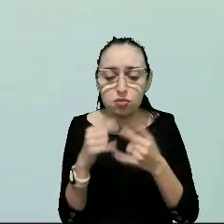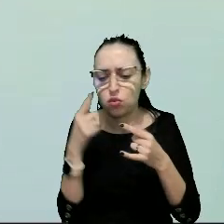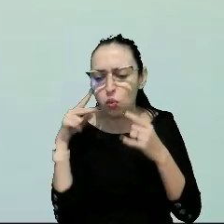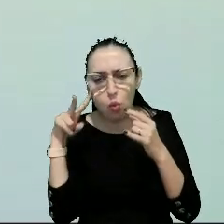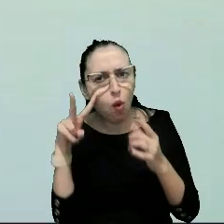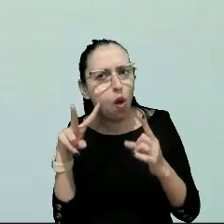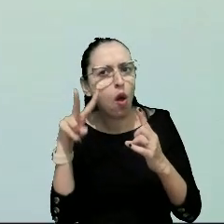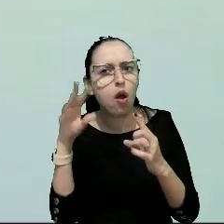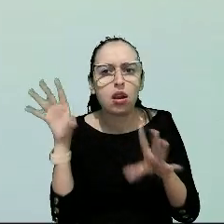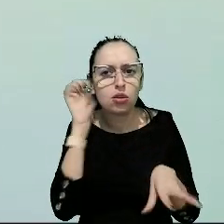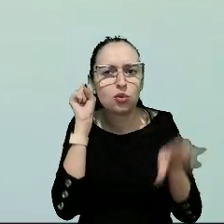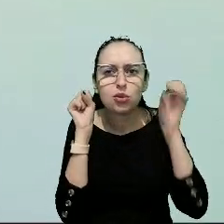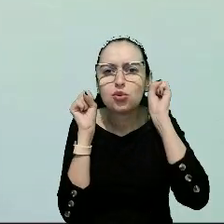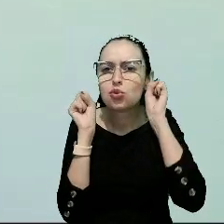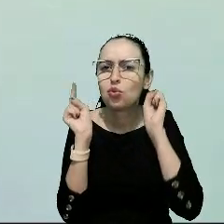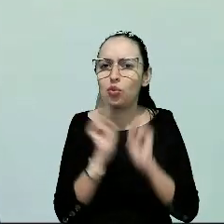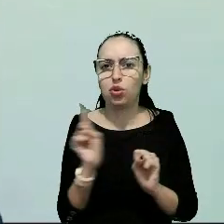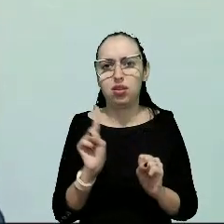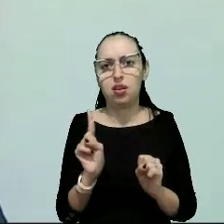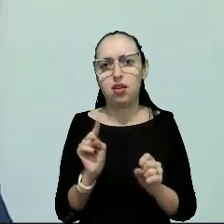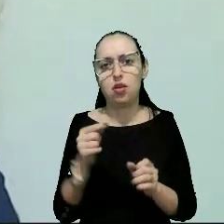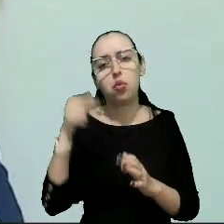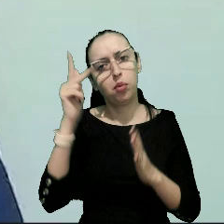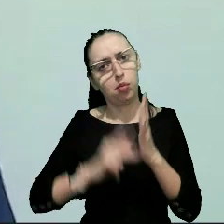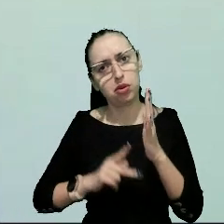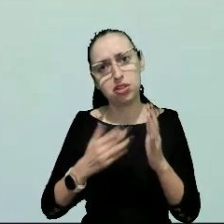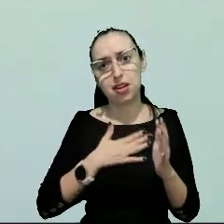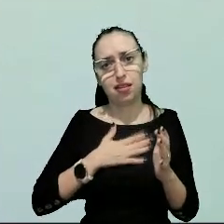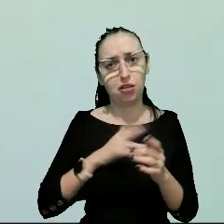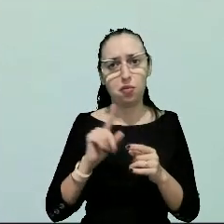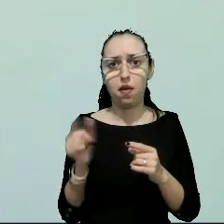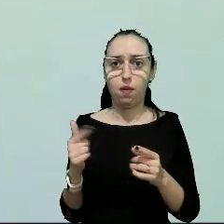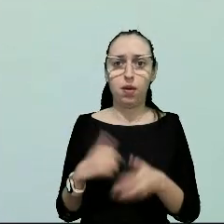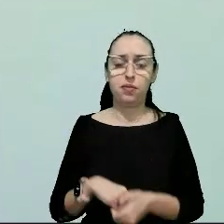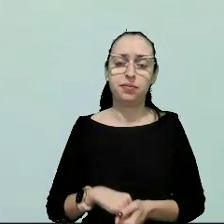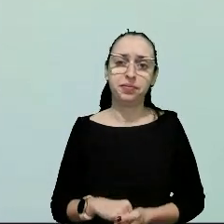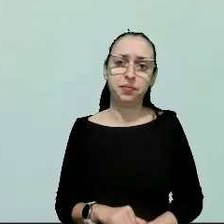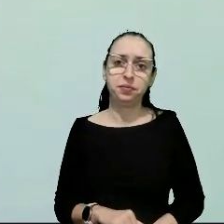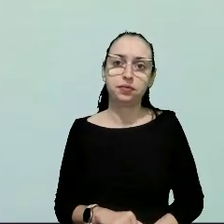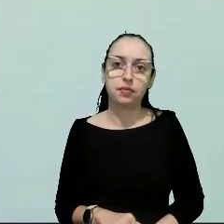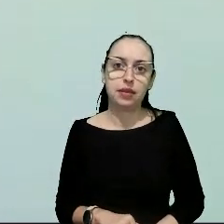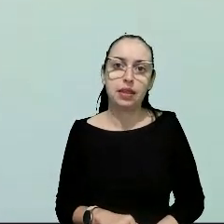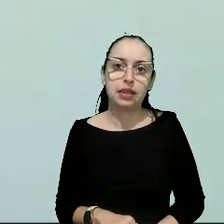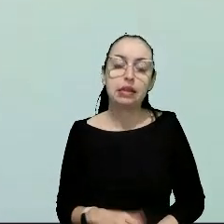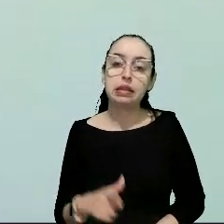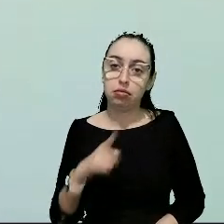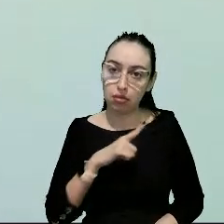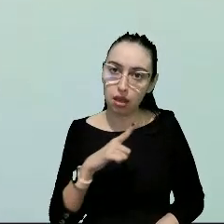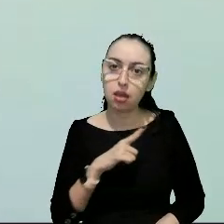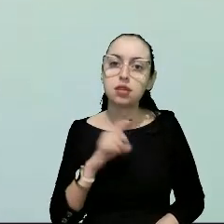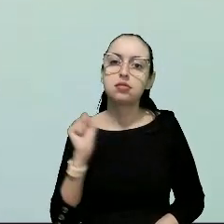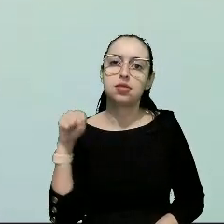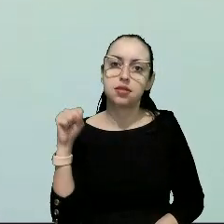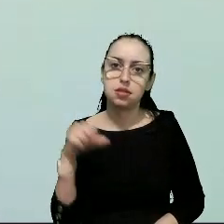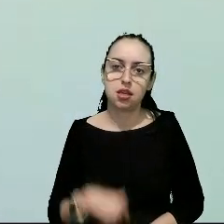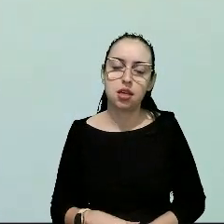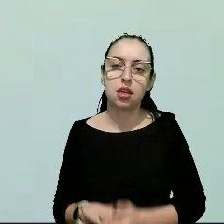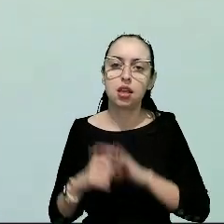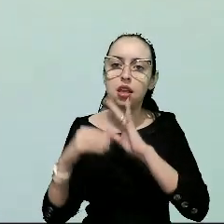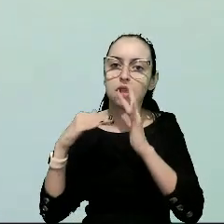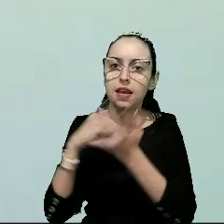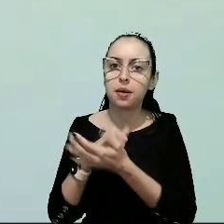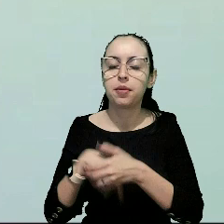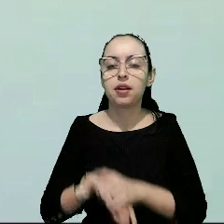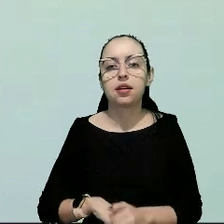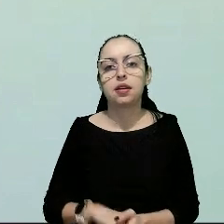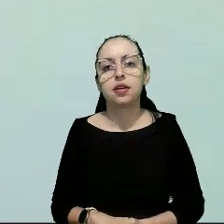olham, não me escutam. E não escutam os seus projetos que eles têm.